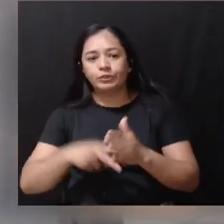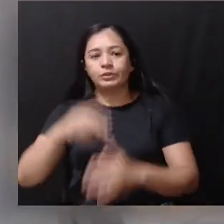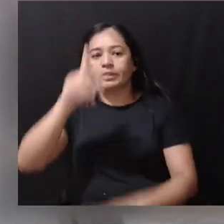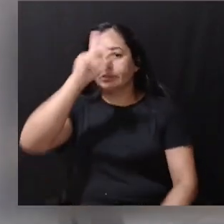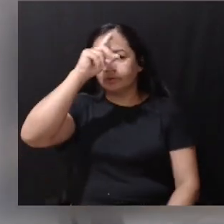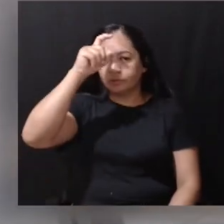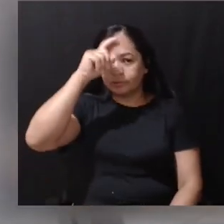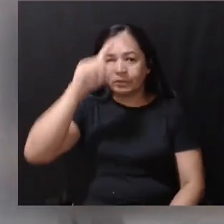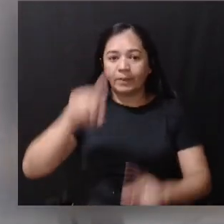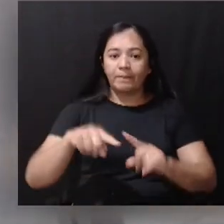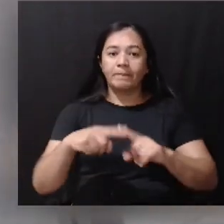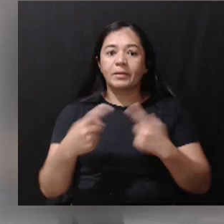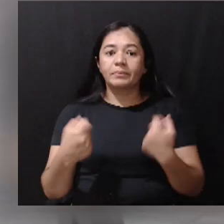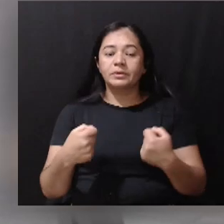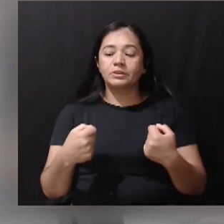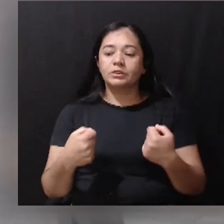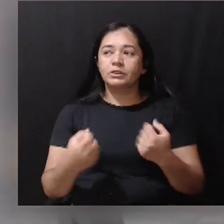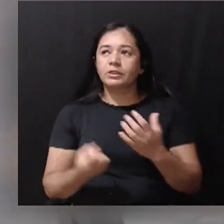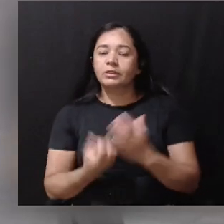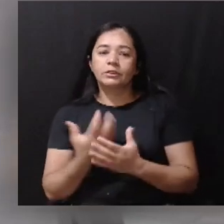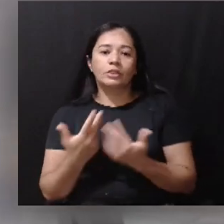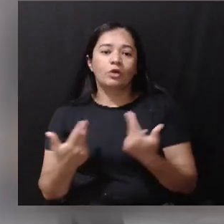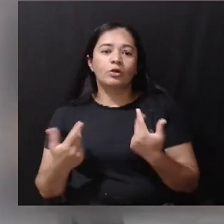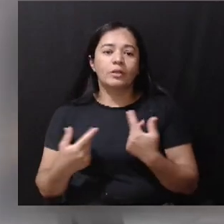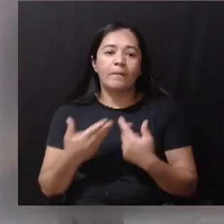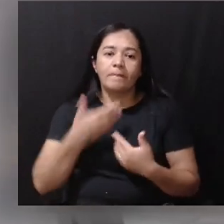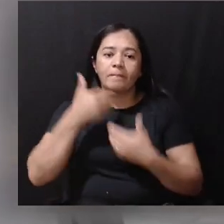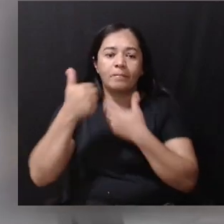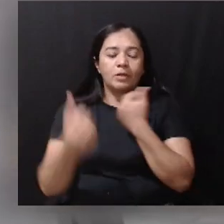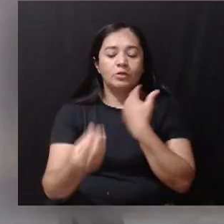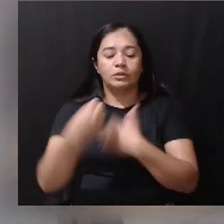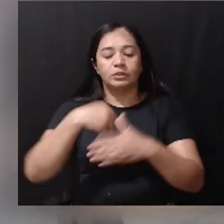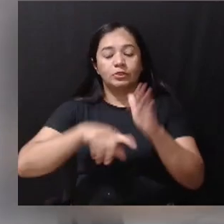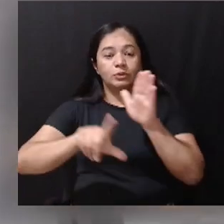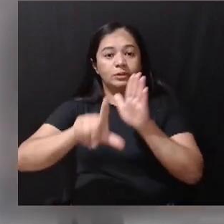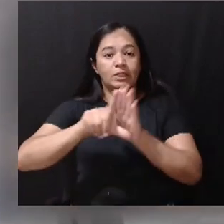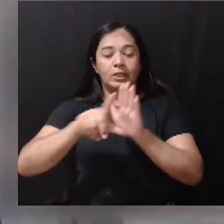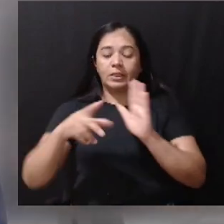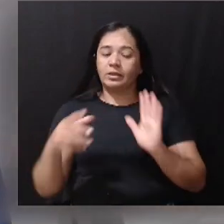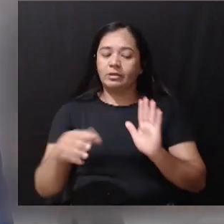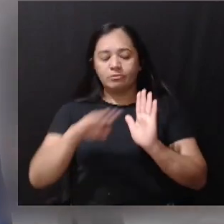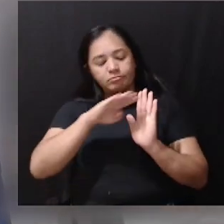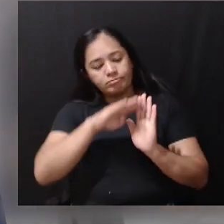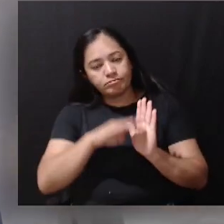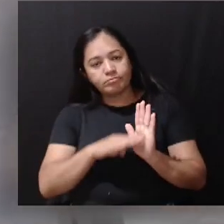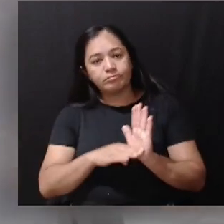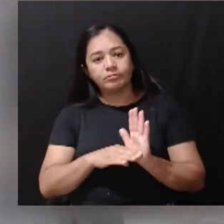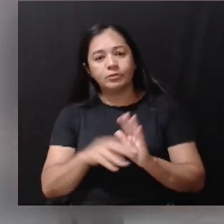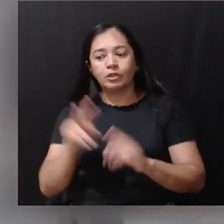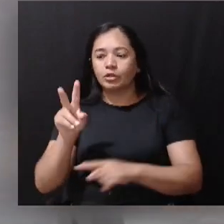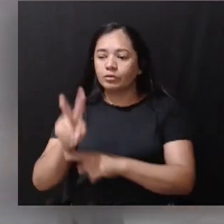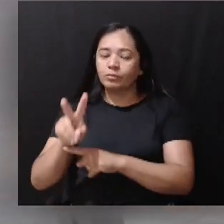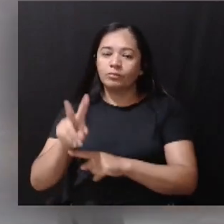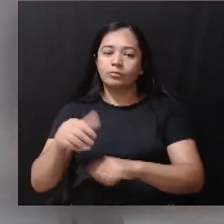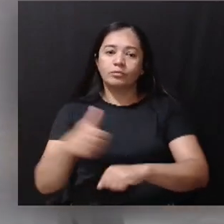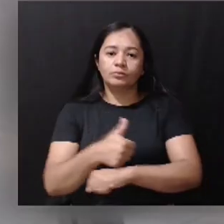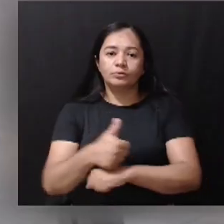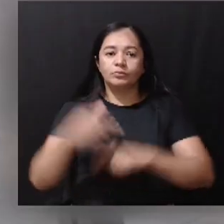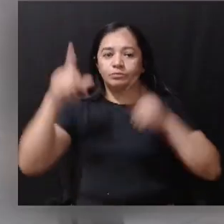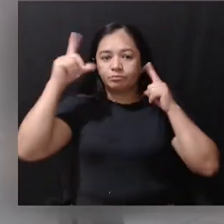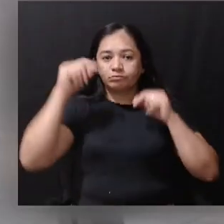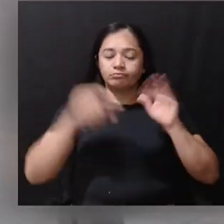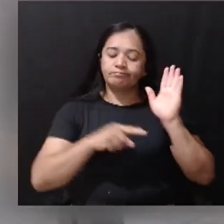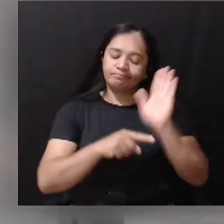algo mais desenvolvido, algo previsto em legislação específica que possa resguardar esses profissionais que tanto ajudam